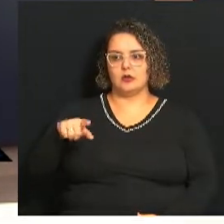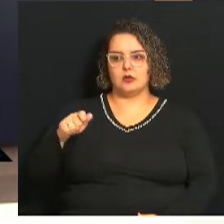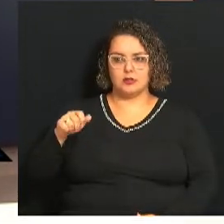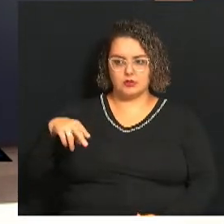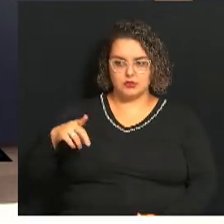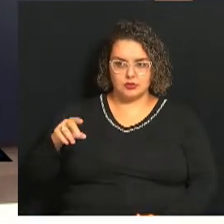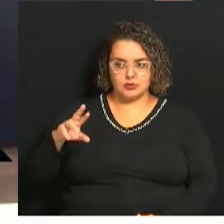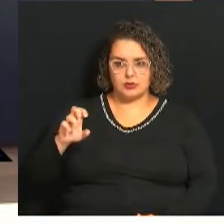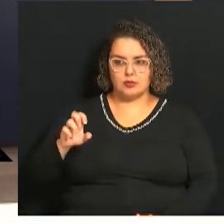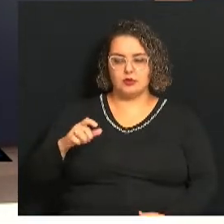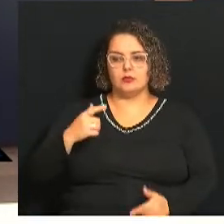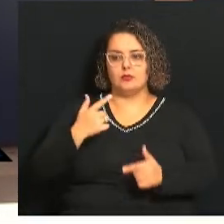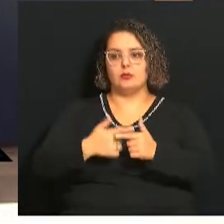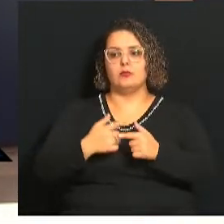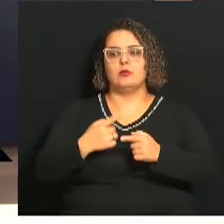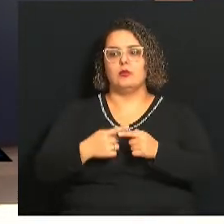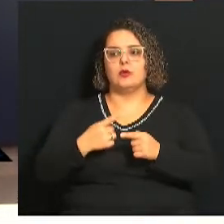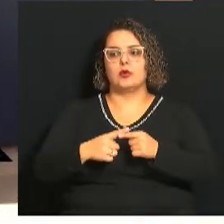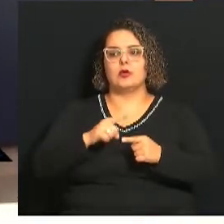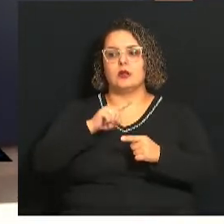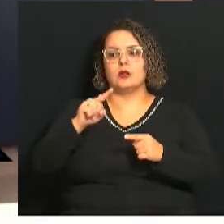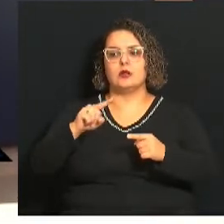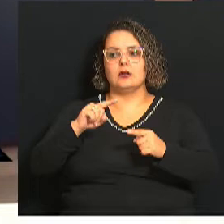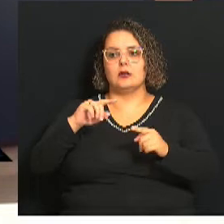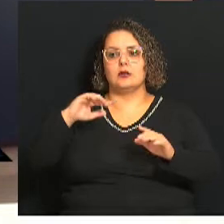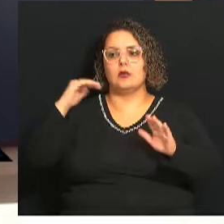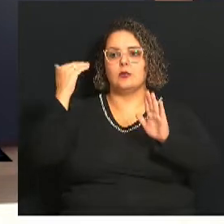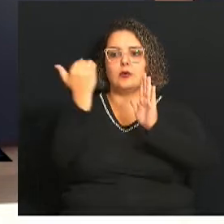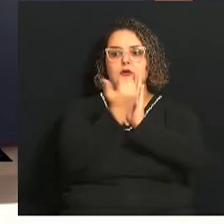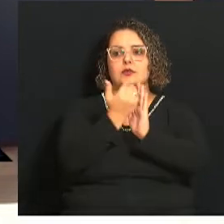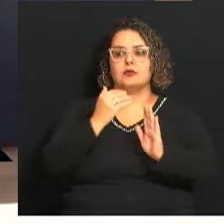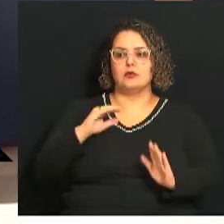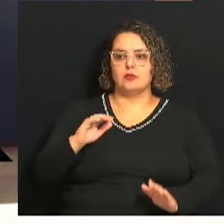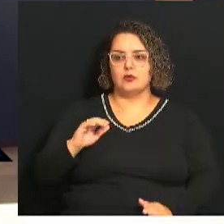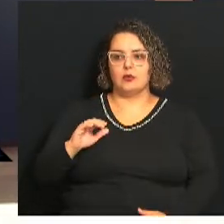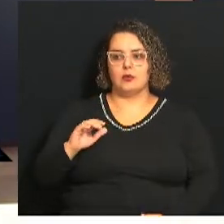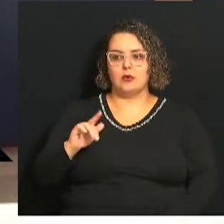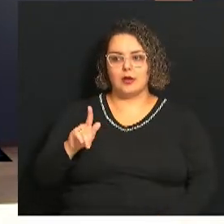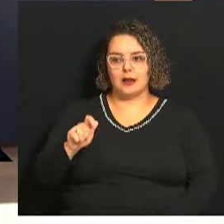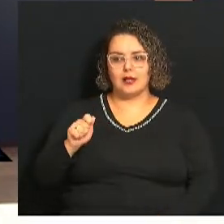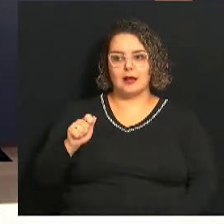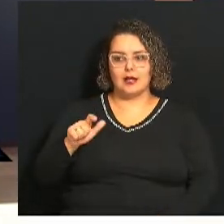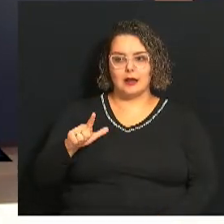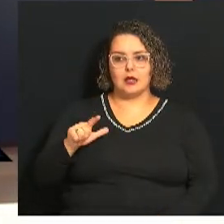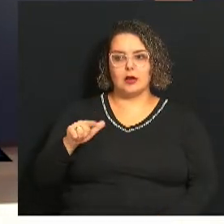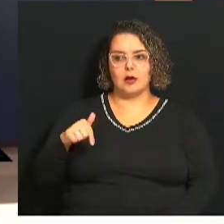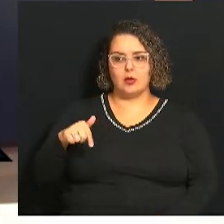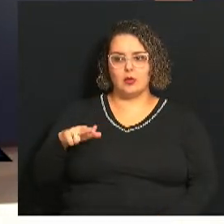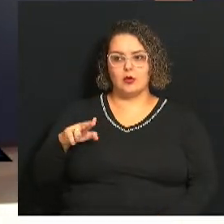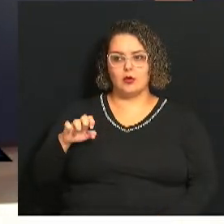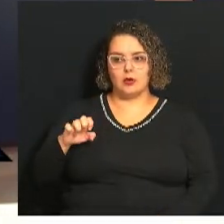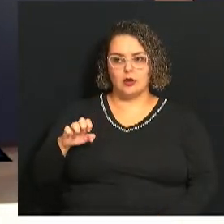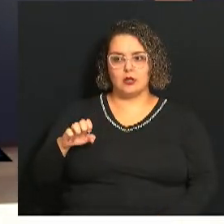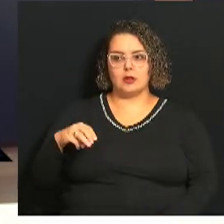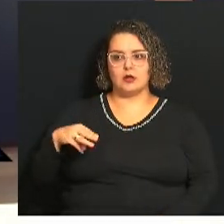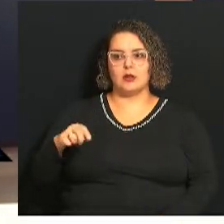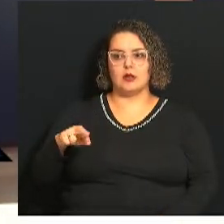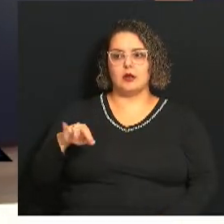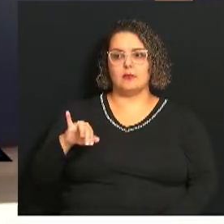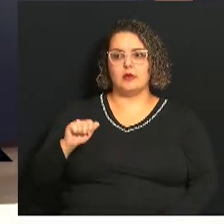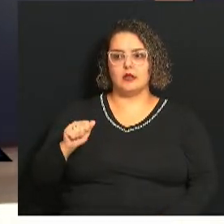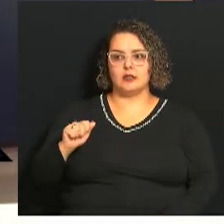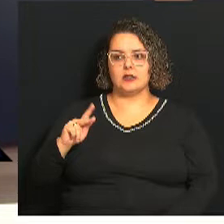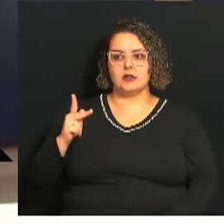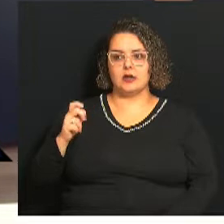que não é feita a obediência ao GALC, né? E a Maria Helena eu passei também aí